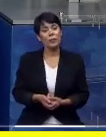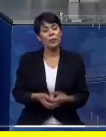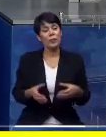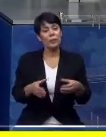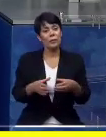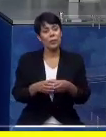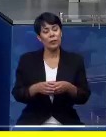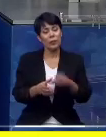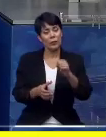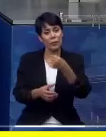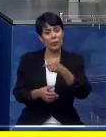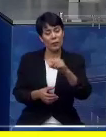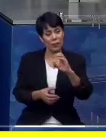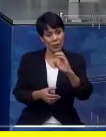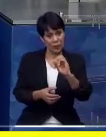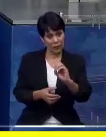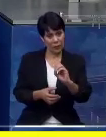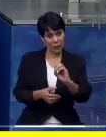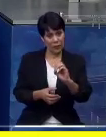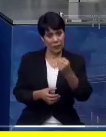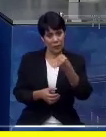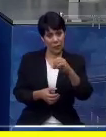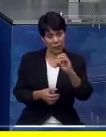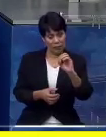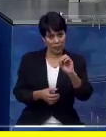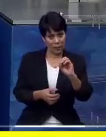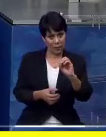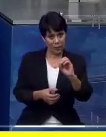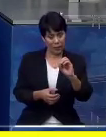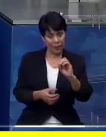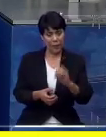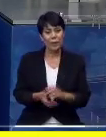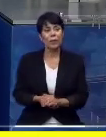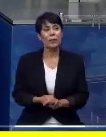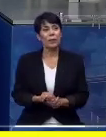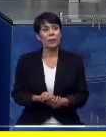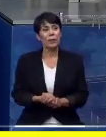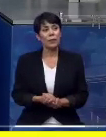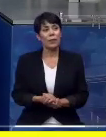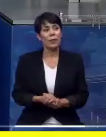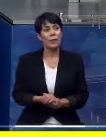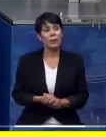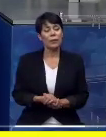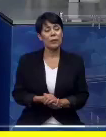número 80. Branca, 80.